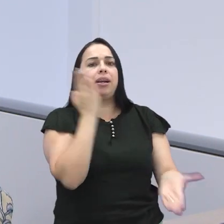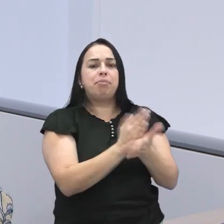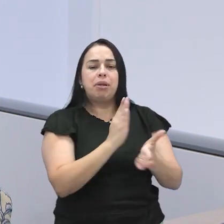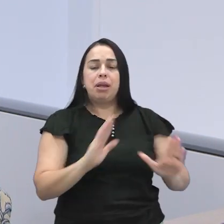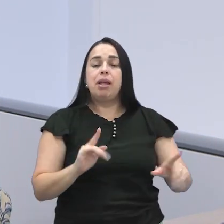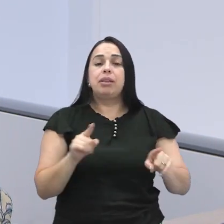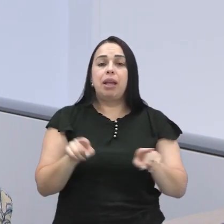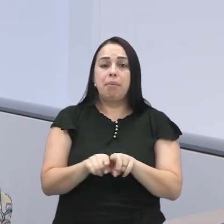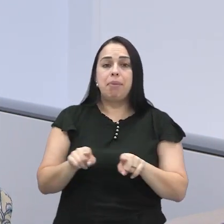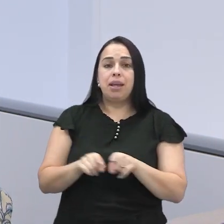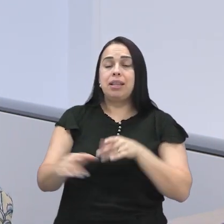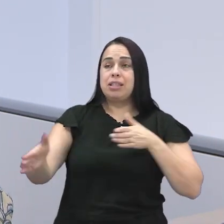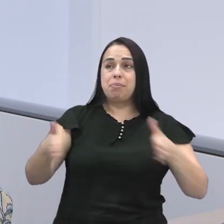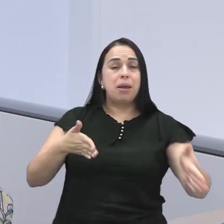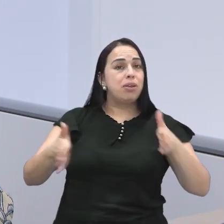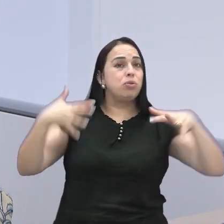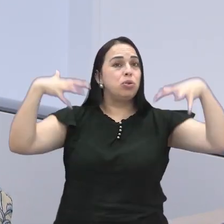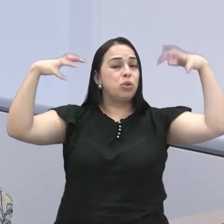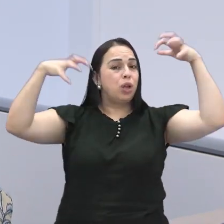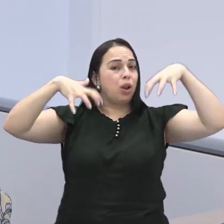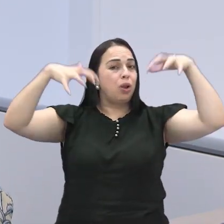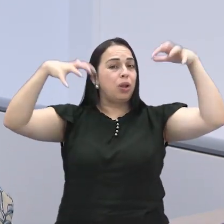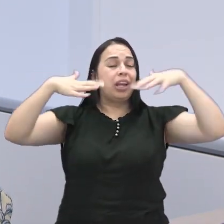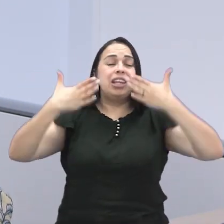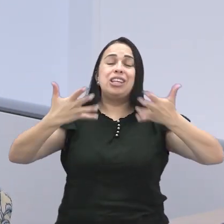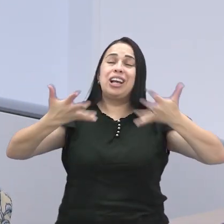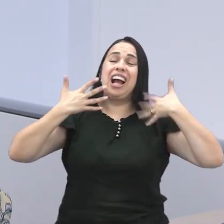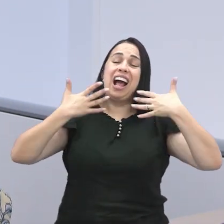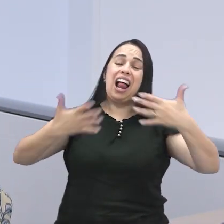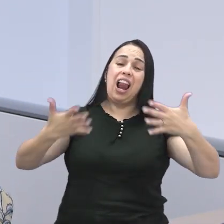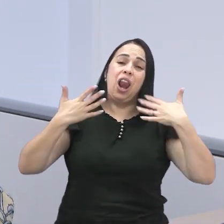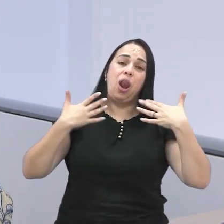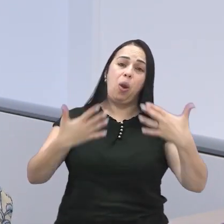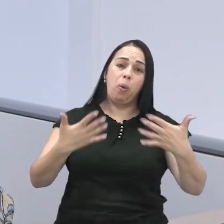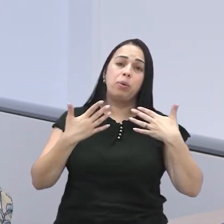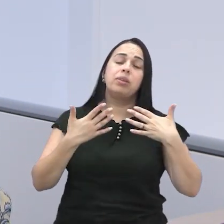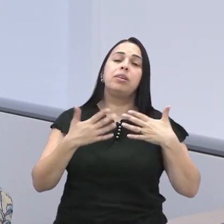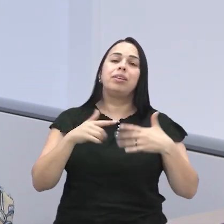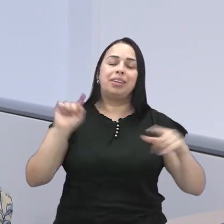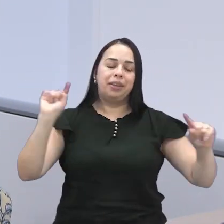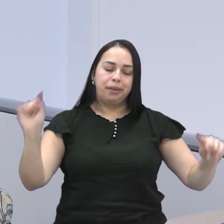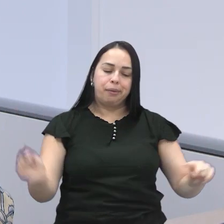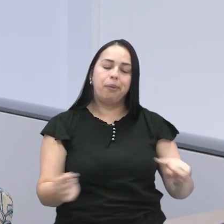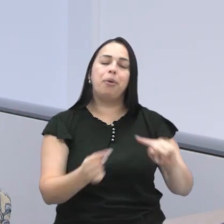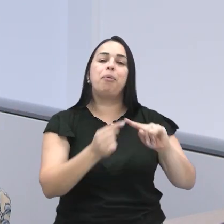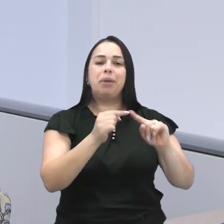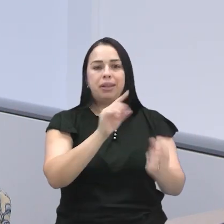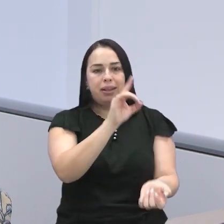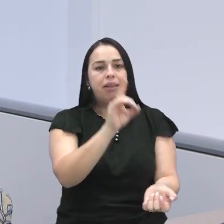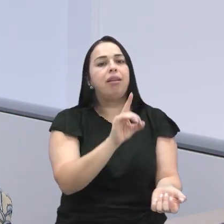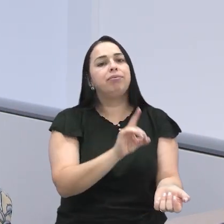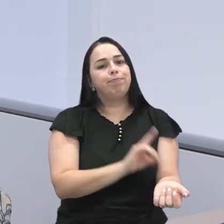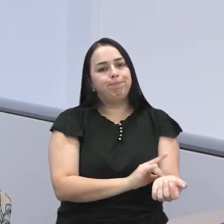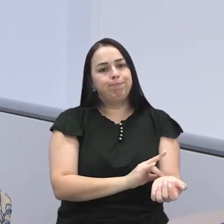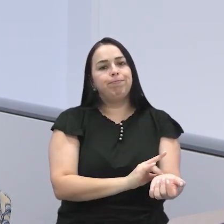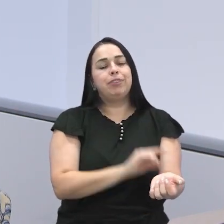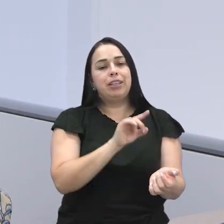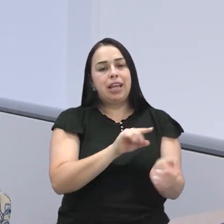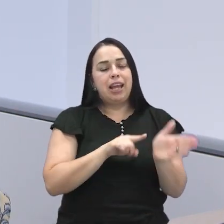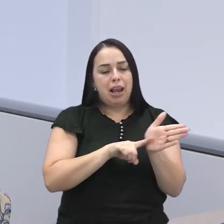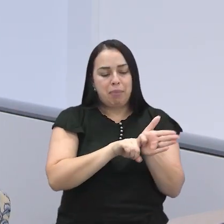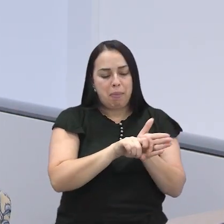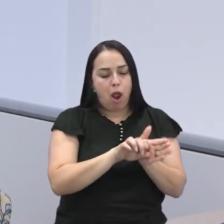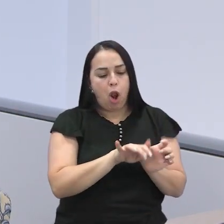gente está, que é um momento não só de chuva, mas de muito calor, que são as condições que realmente o mosquito